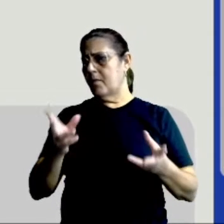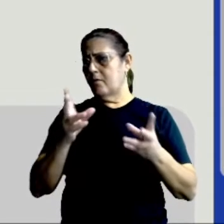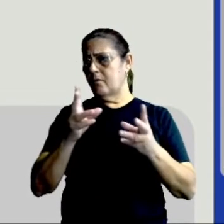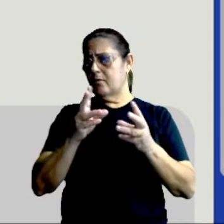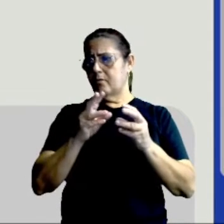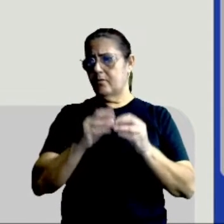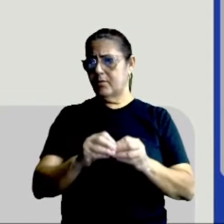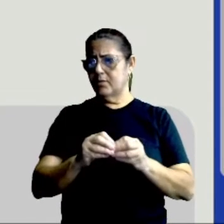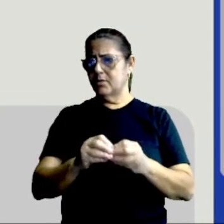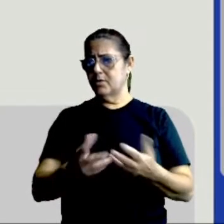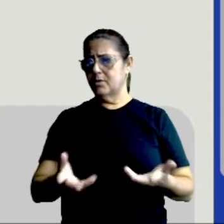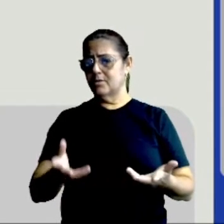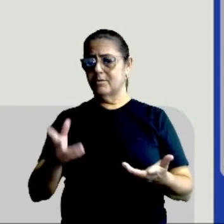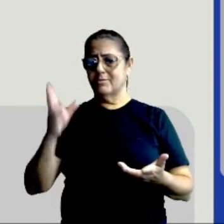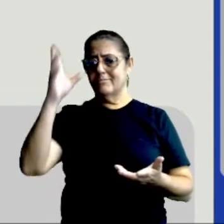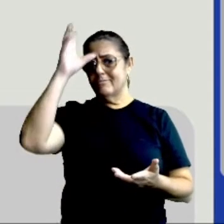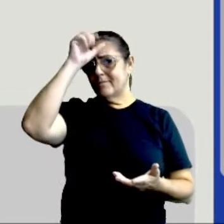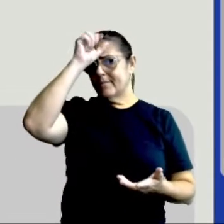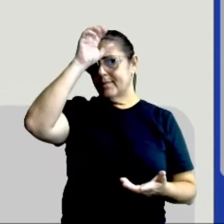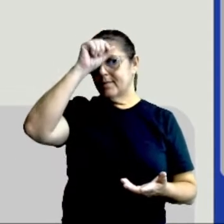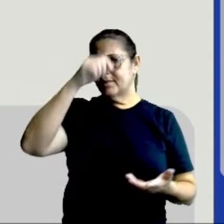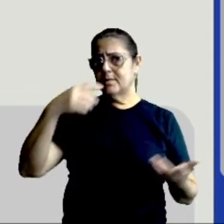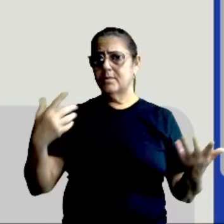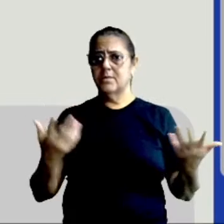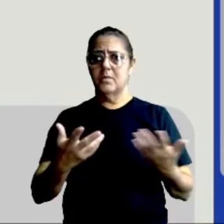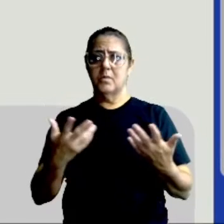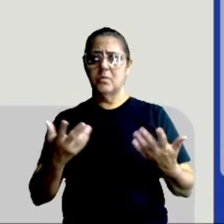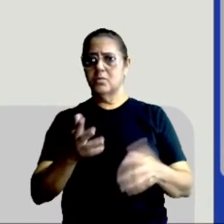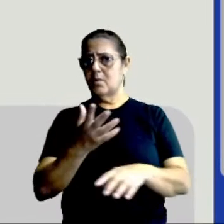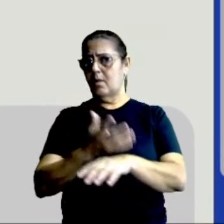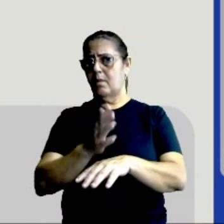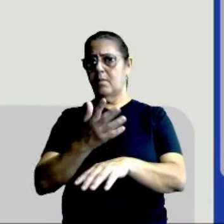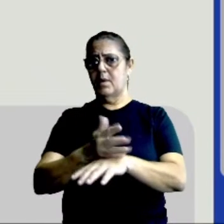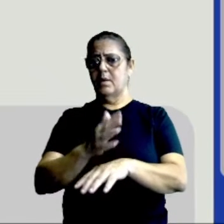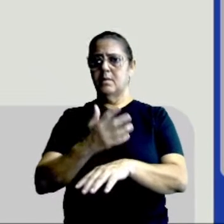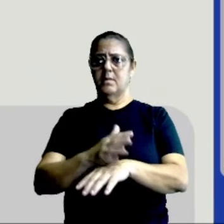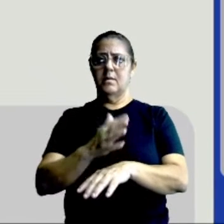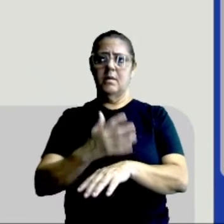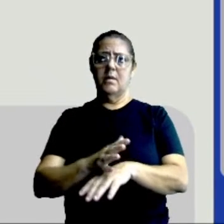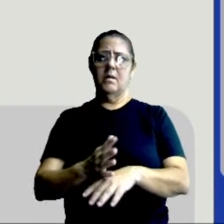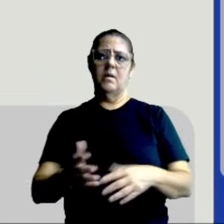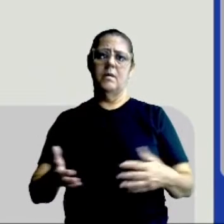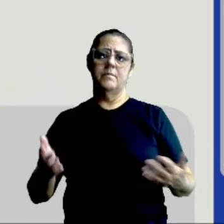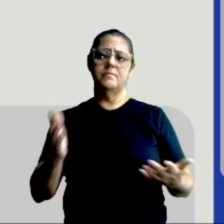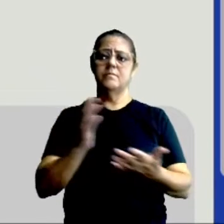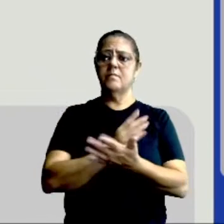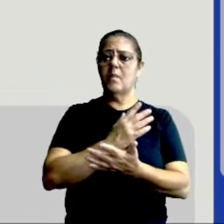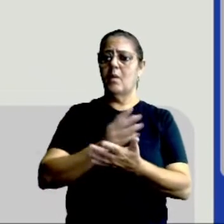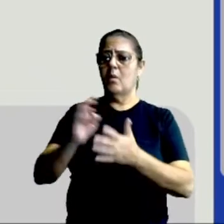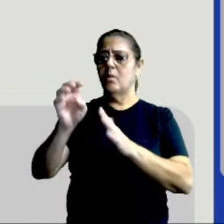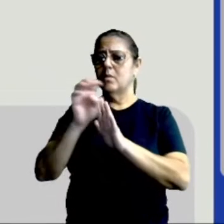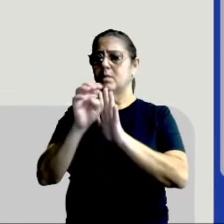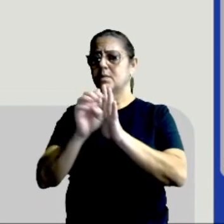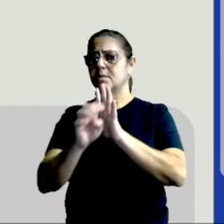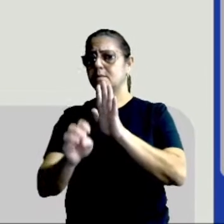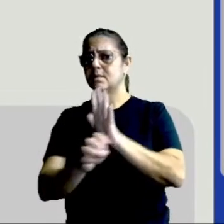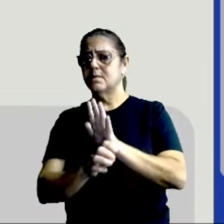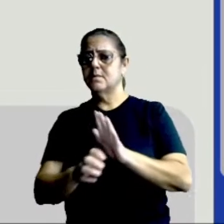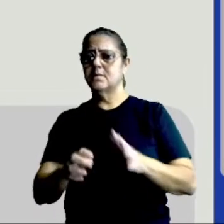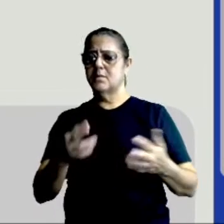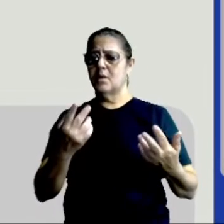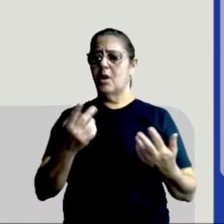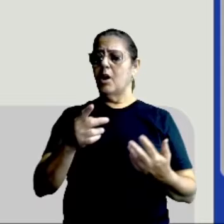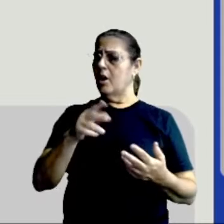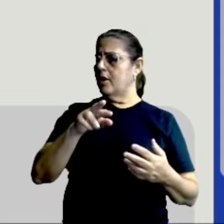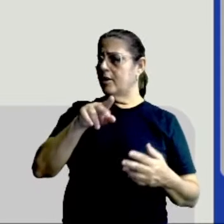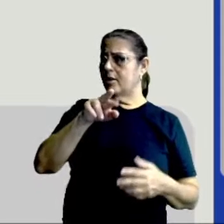o nosso aprendizado de hoje, é praticar. Vamos fazer agora alguns exercícios trabalhando com essa ideia de